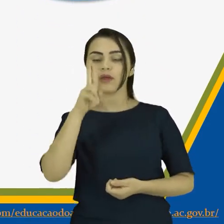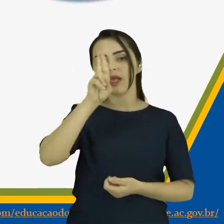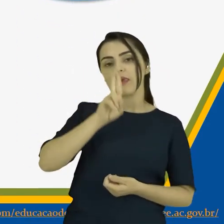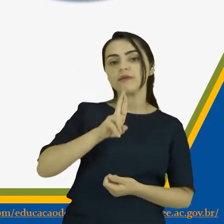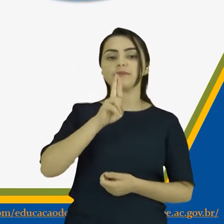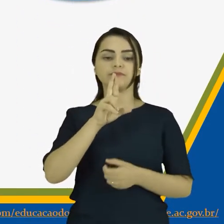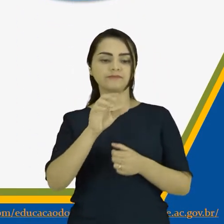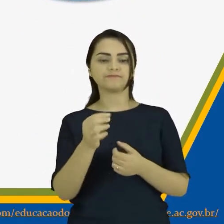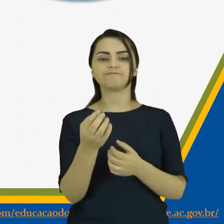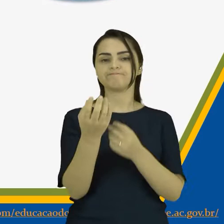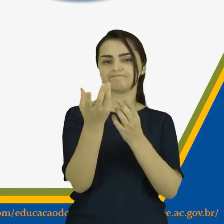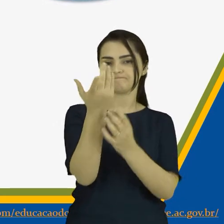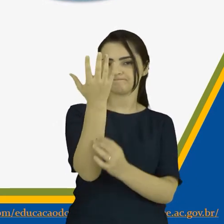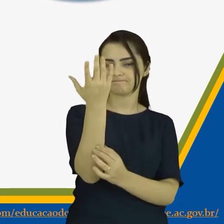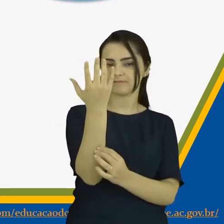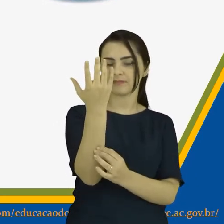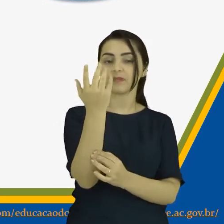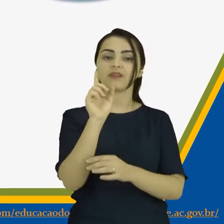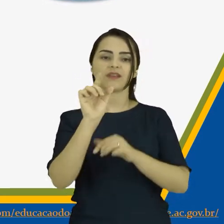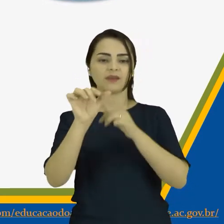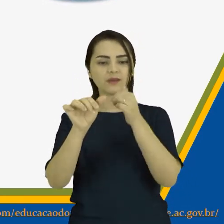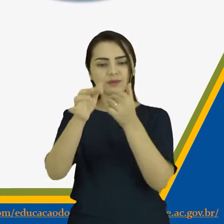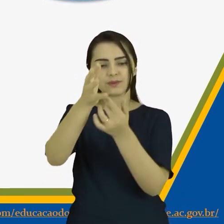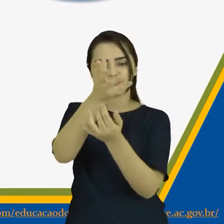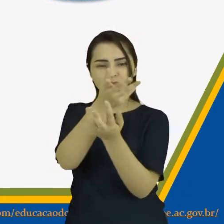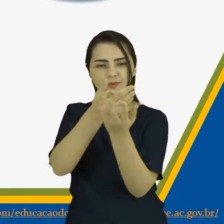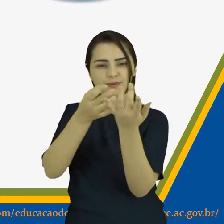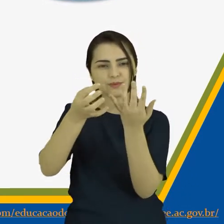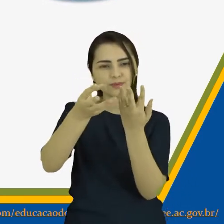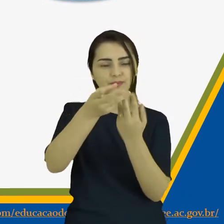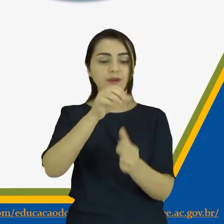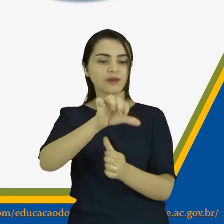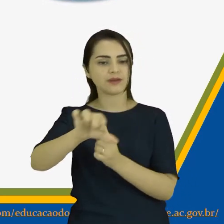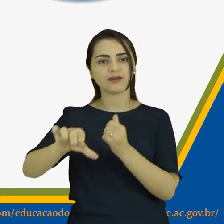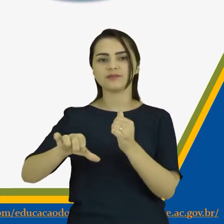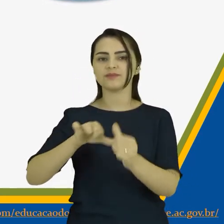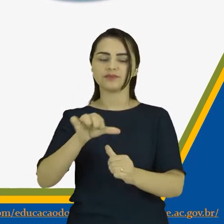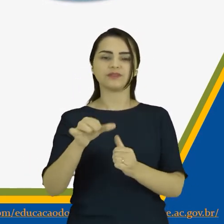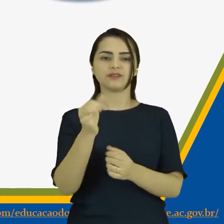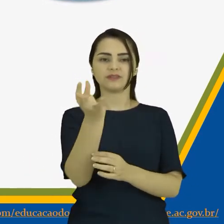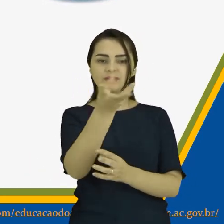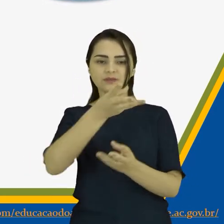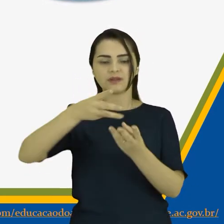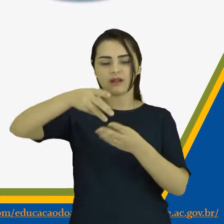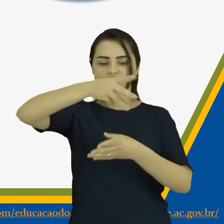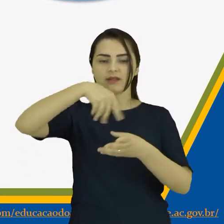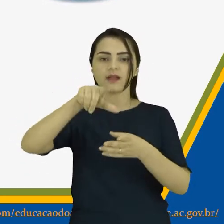forma sólida e quando ele derrete, ele passa para o estado líquido.